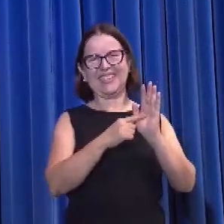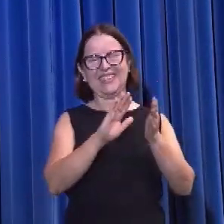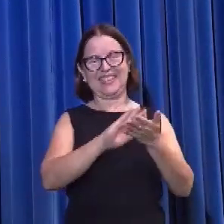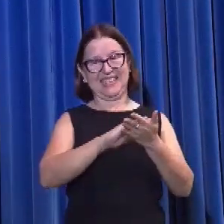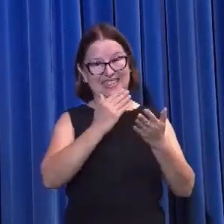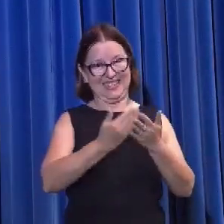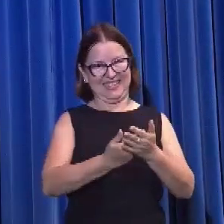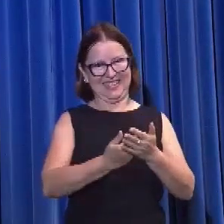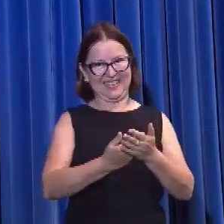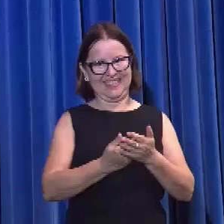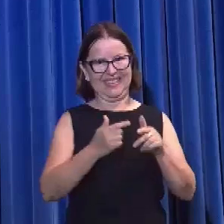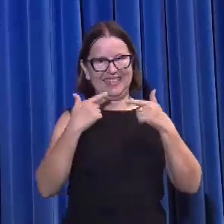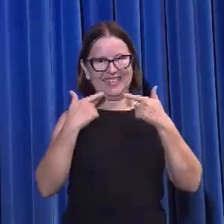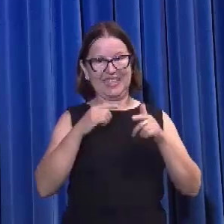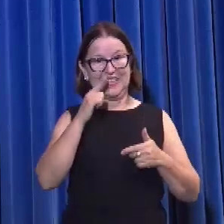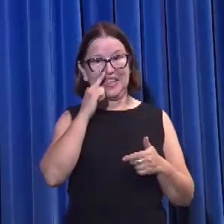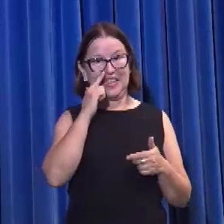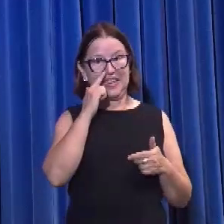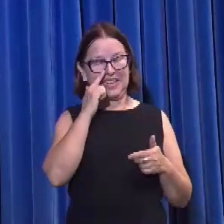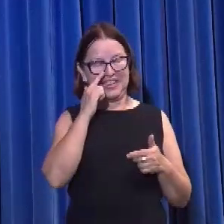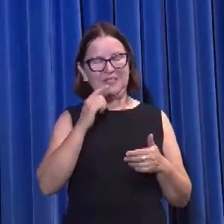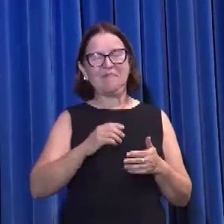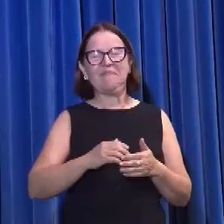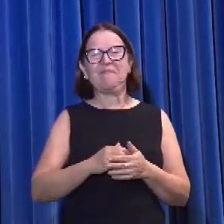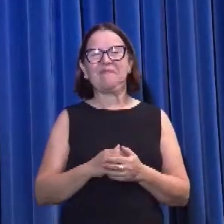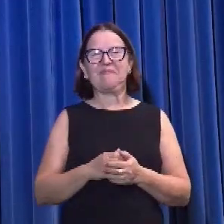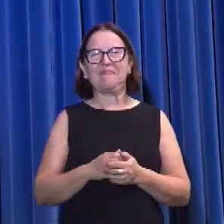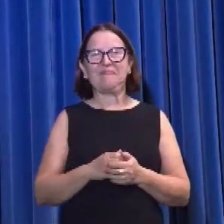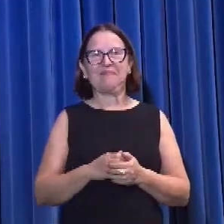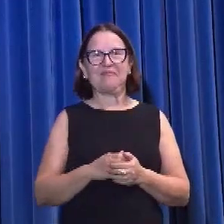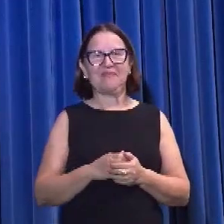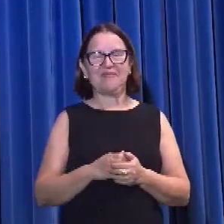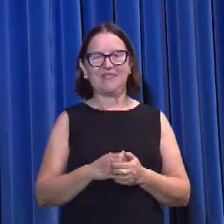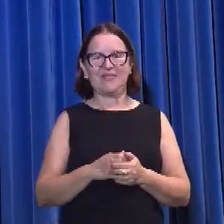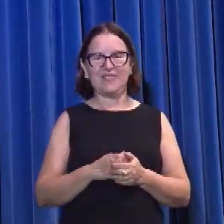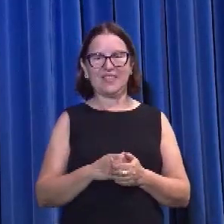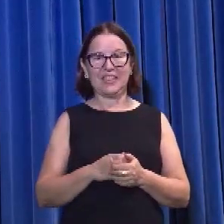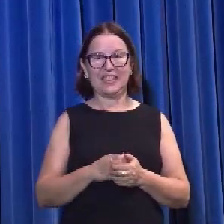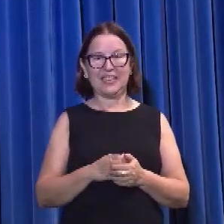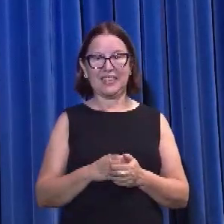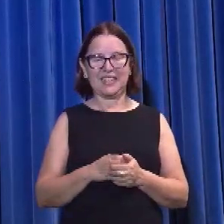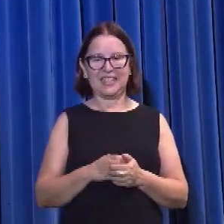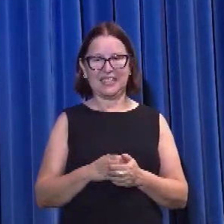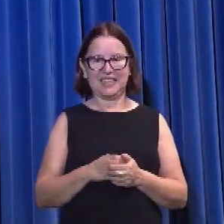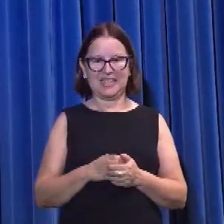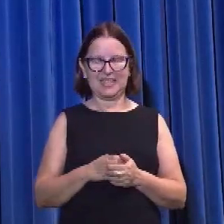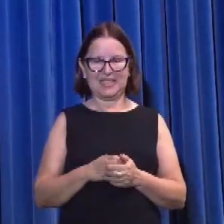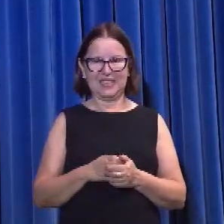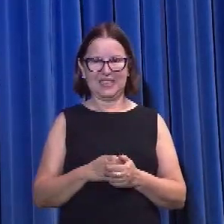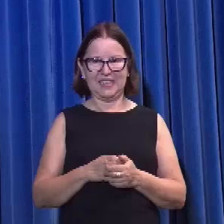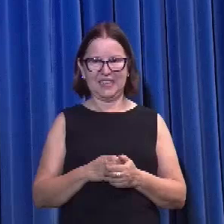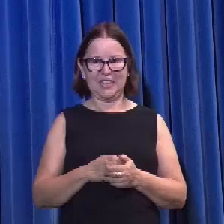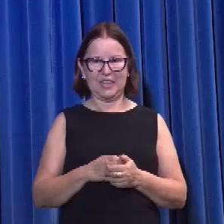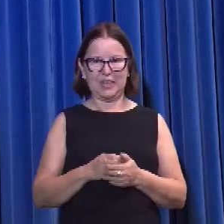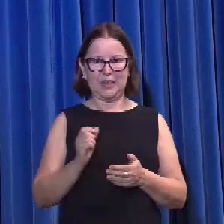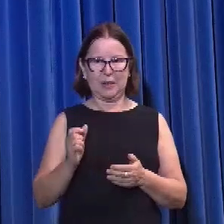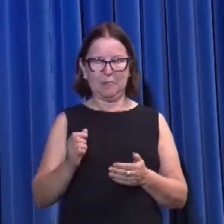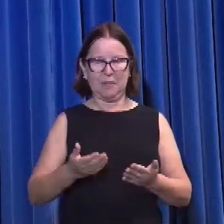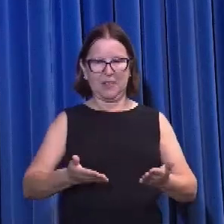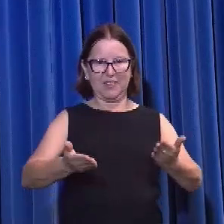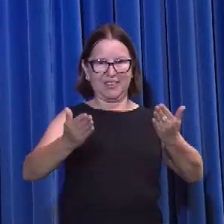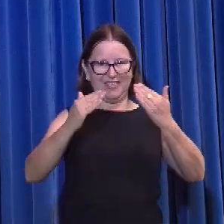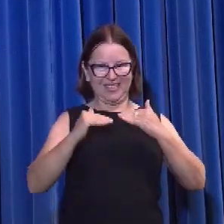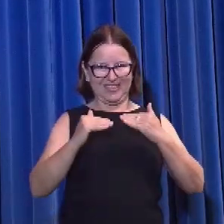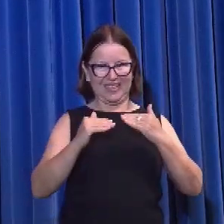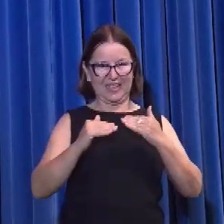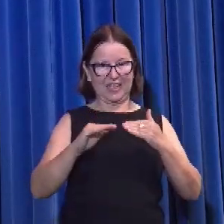no grego, como ele diz ali, é o mesmo termo, o trouxer e o atrair. É a mesma